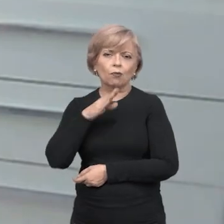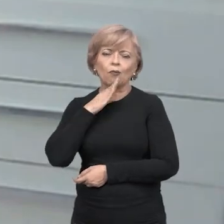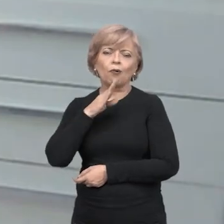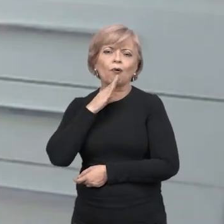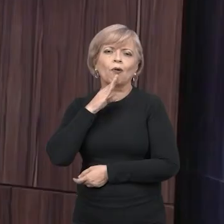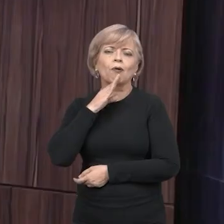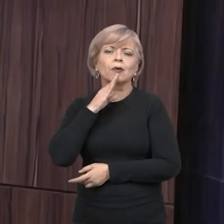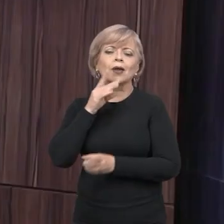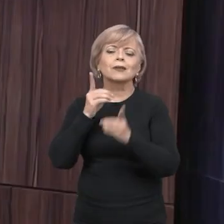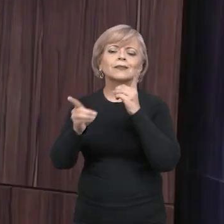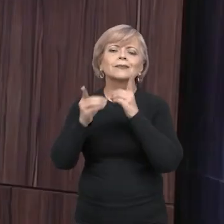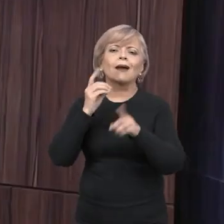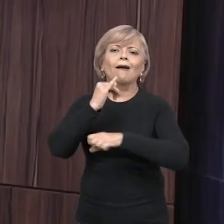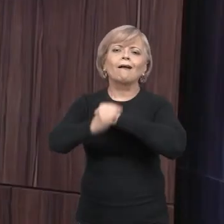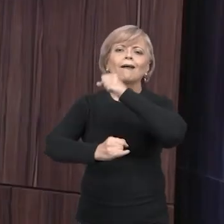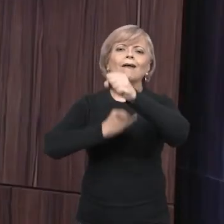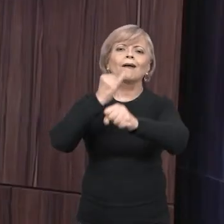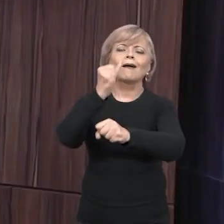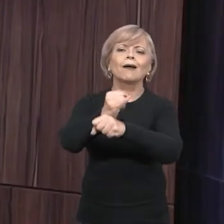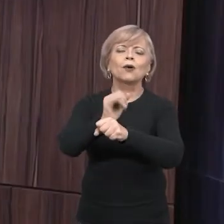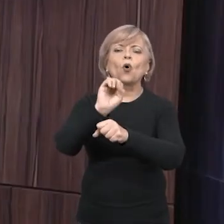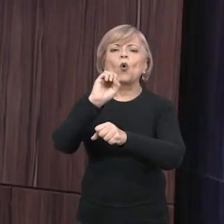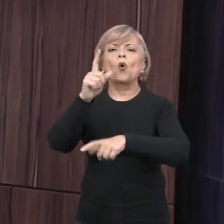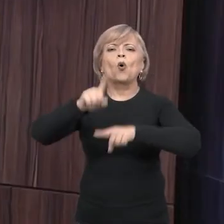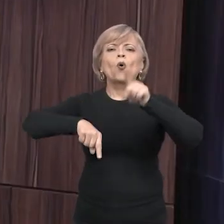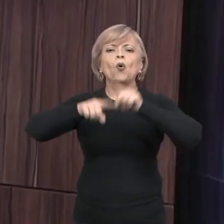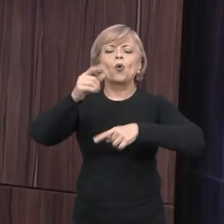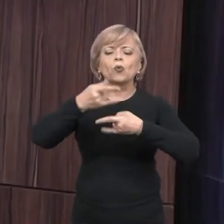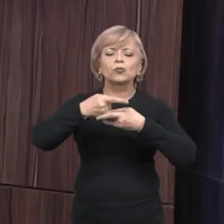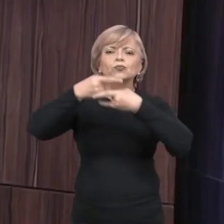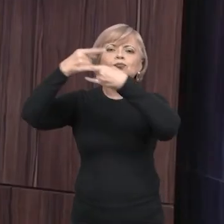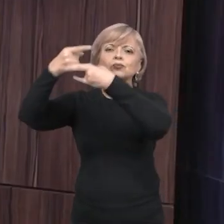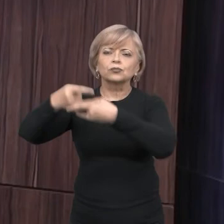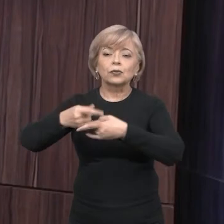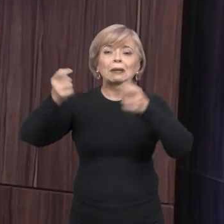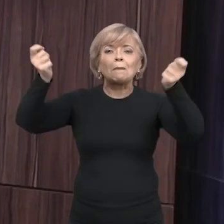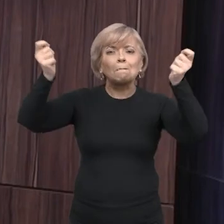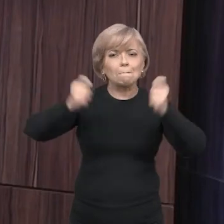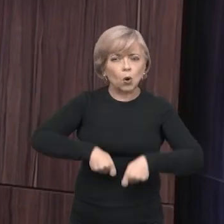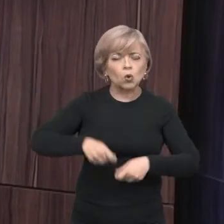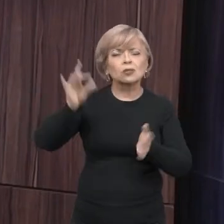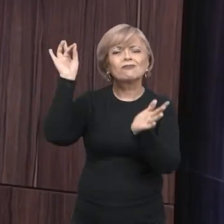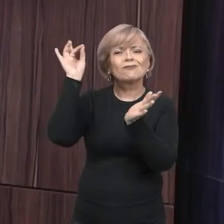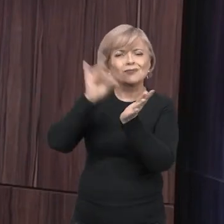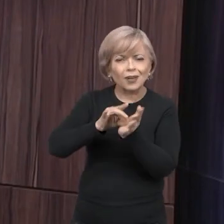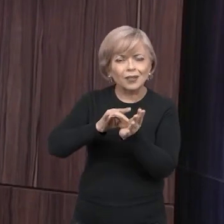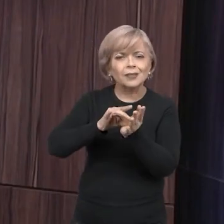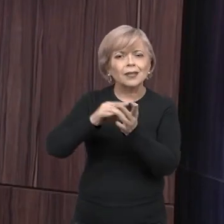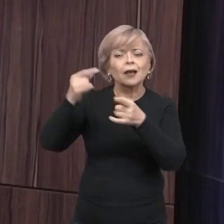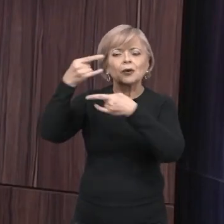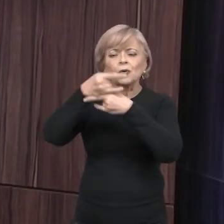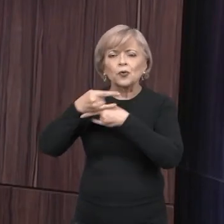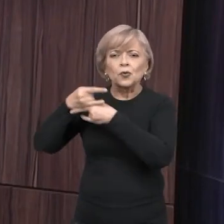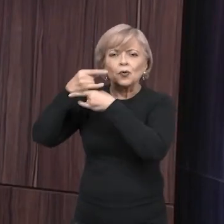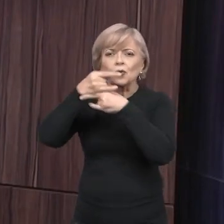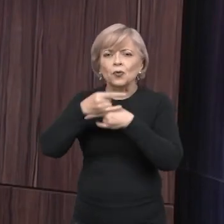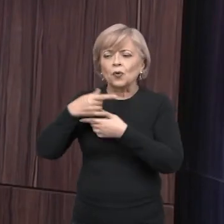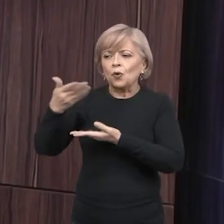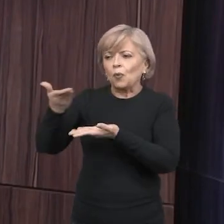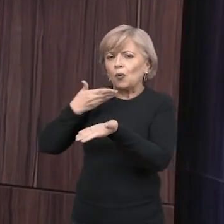amplo pacote de dados equipamentos virtuais que possibilitem um efetivo e